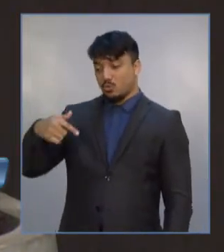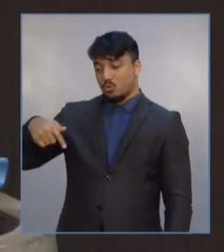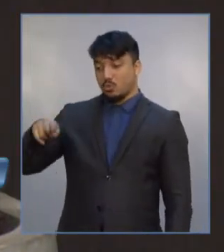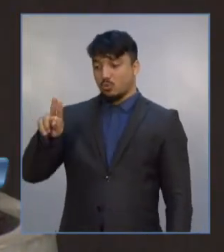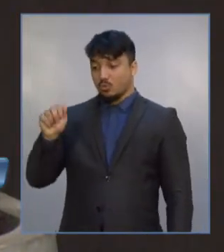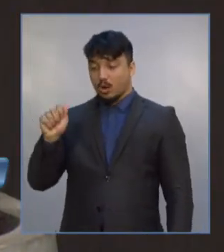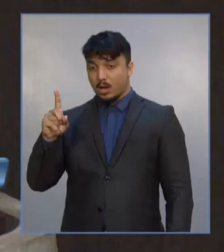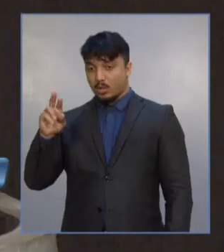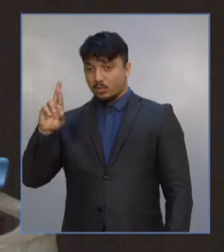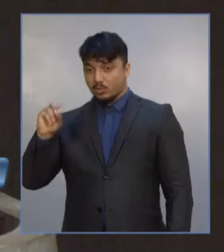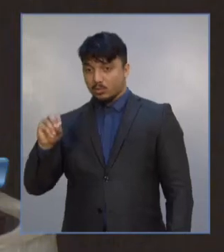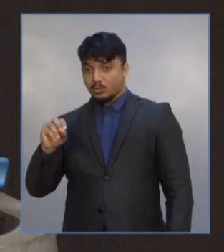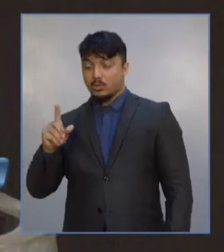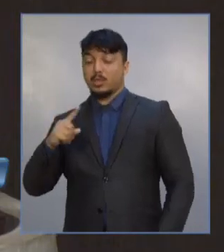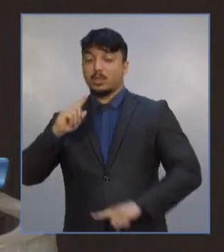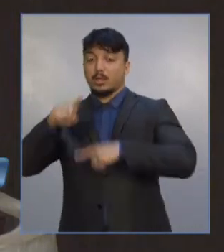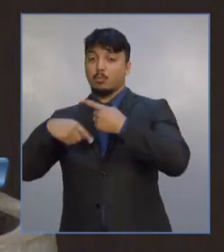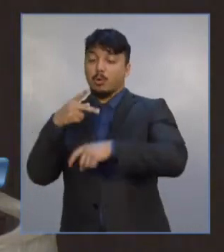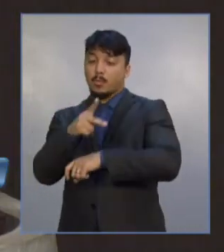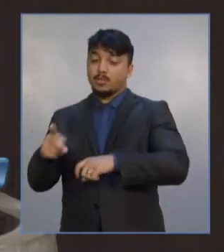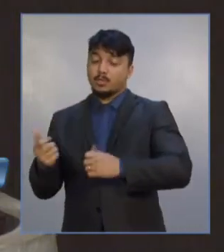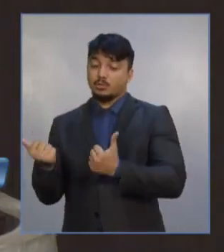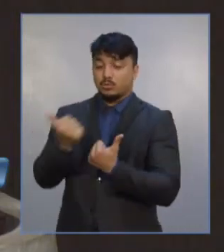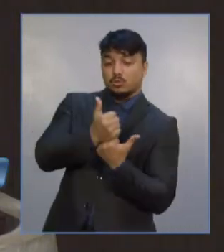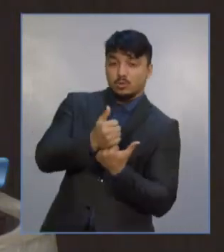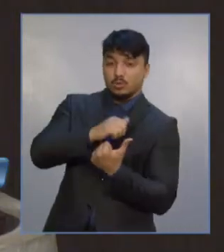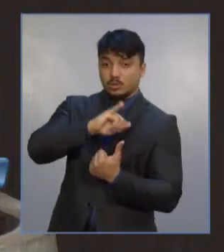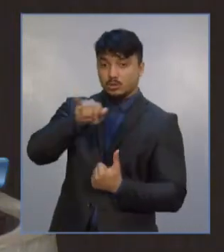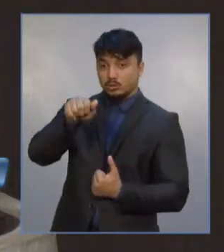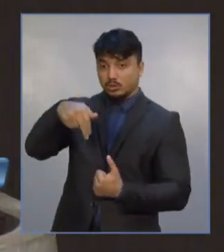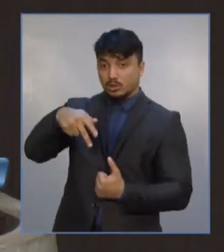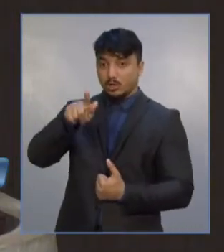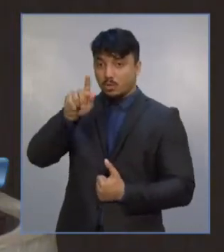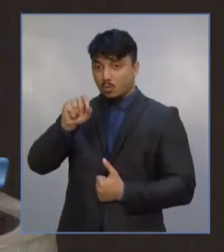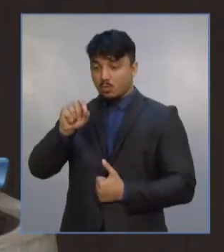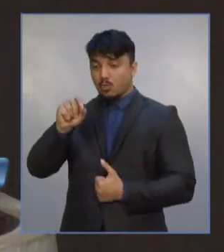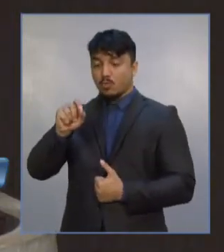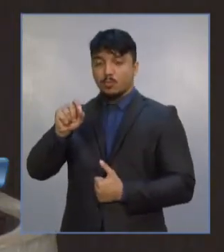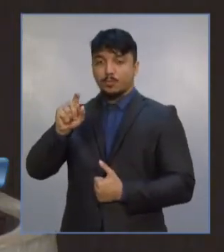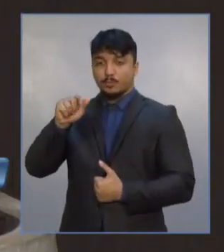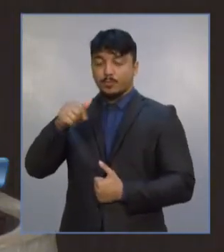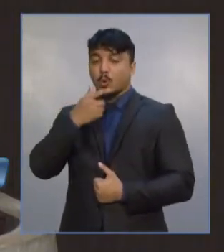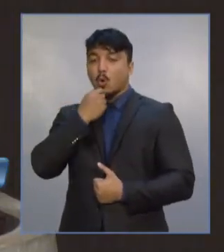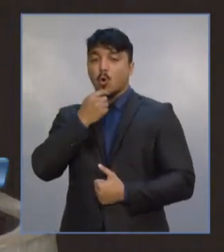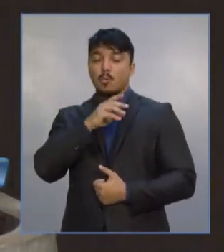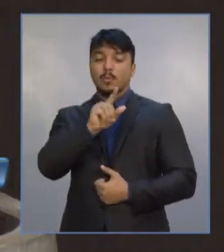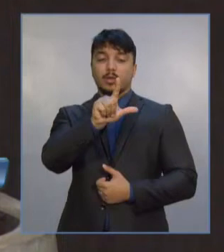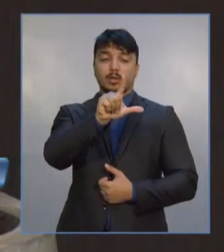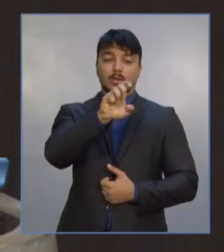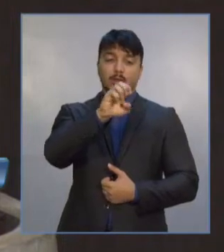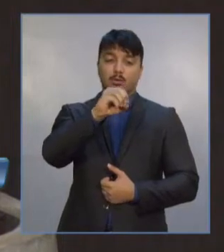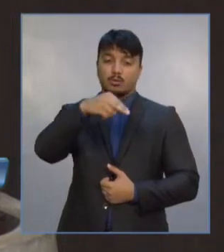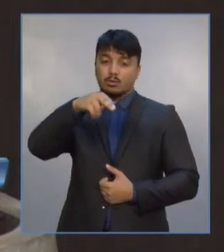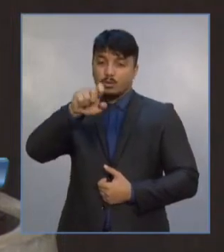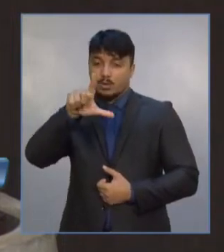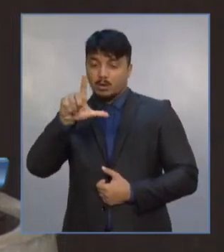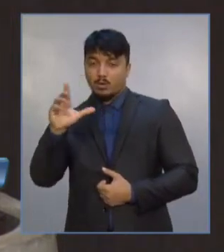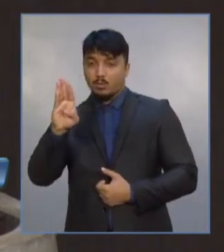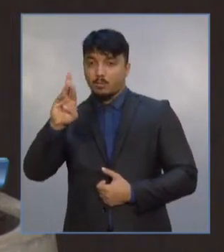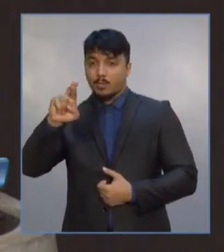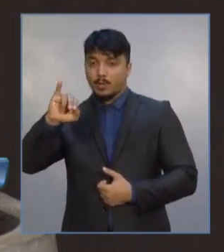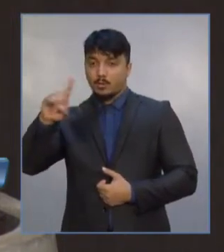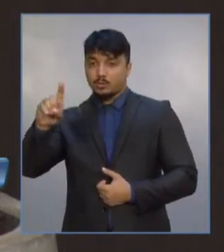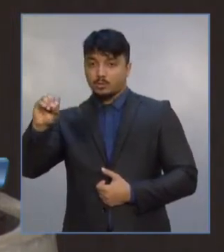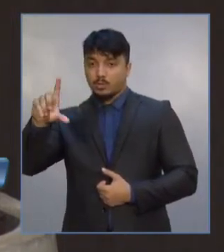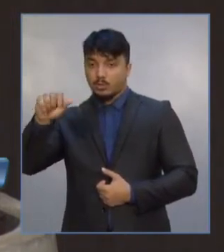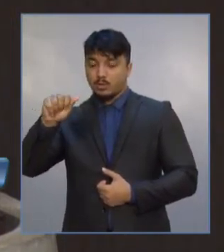Jango assumiu depois da cadeia da legalidade, patrocinado por Brizola, ele implementou uma agenda de reformas.